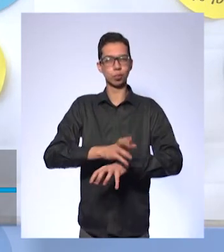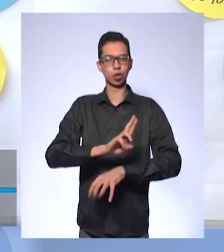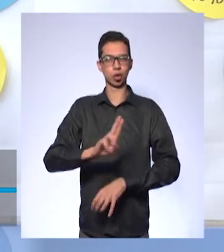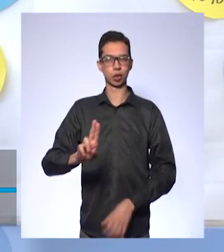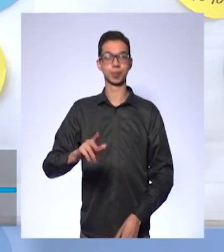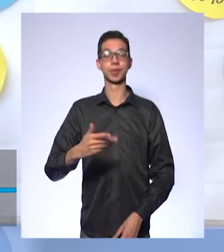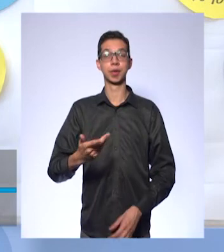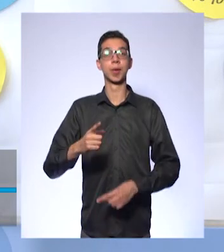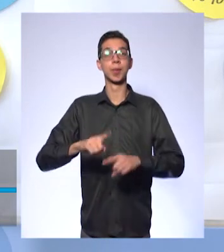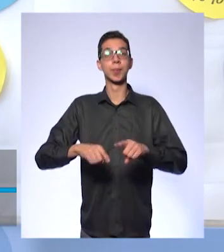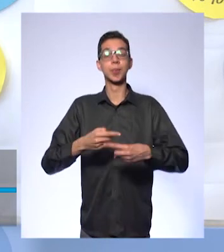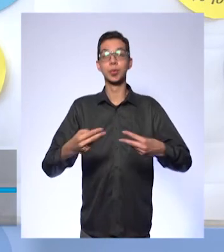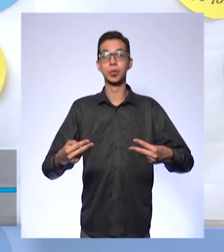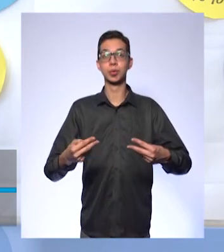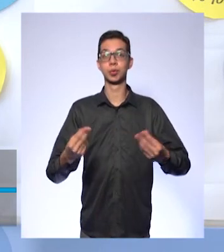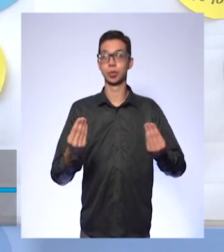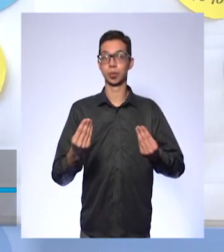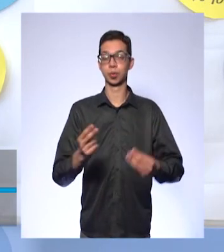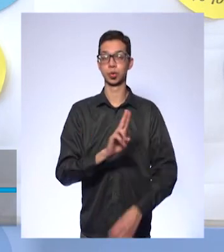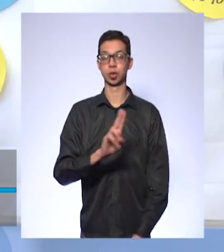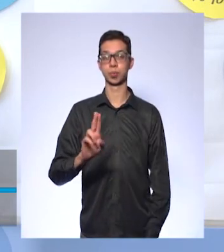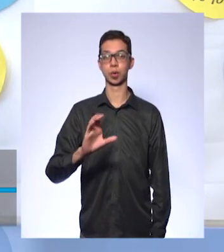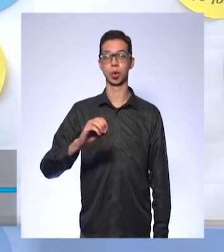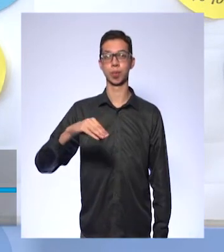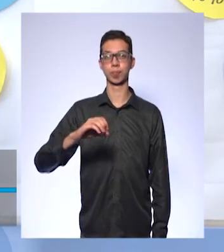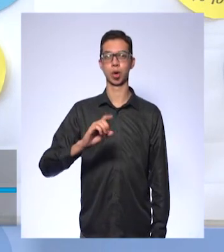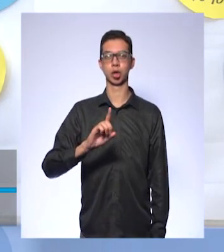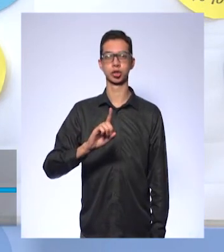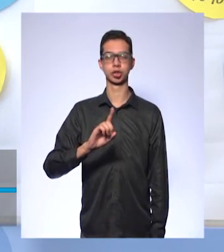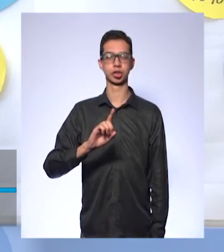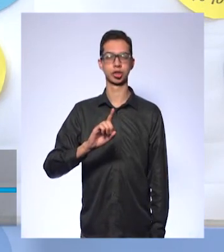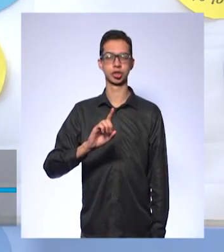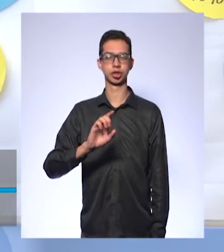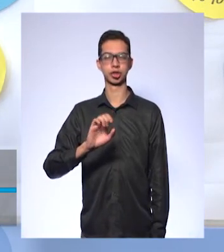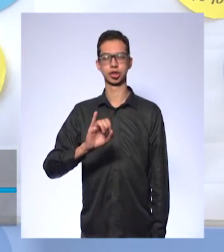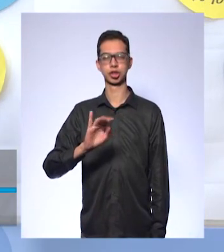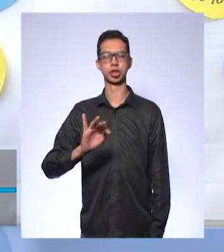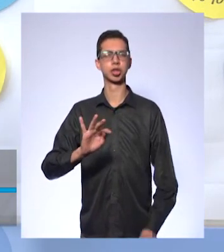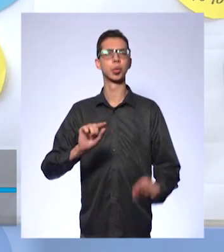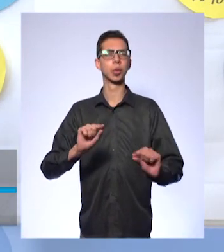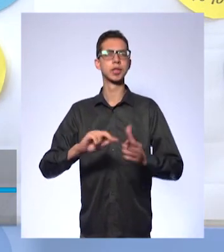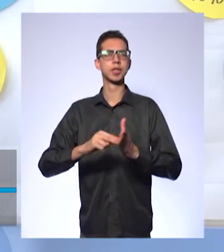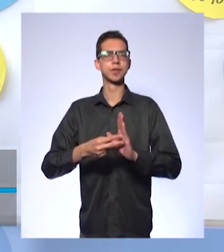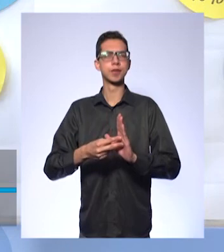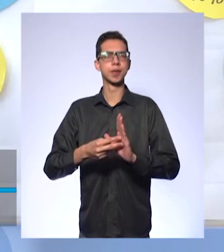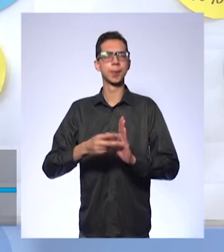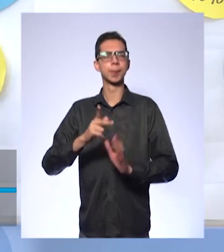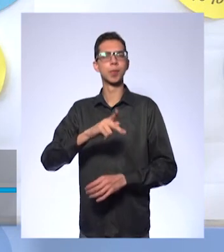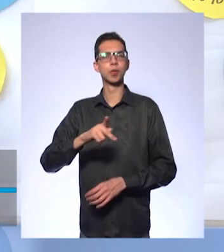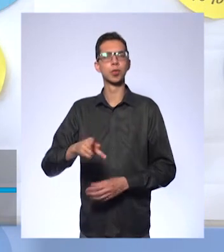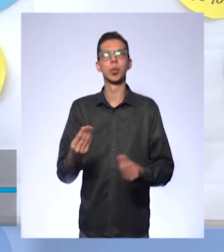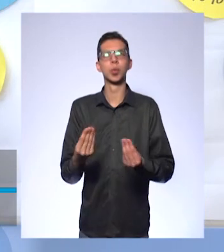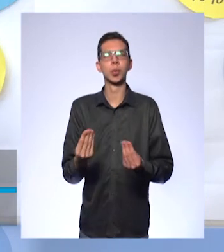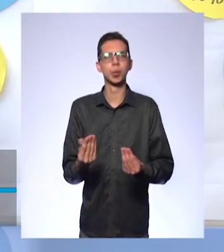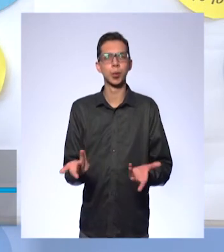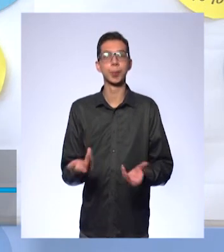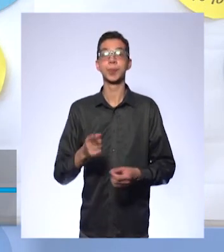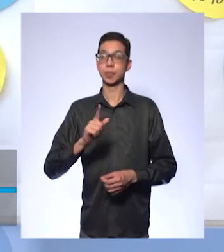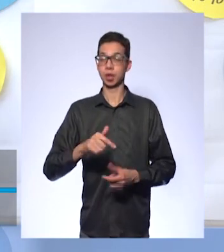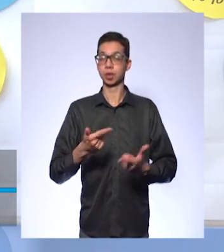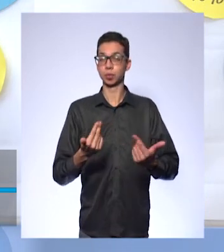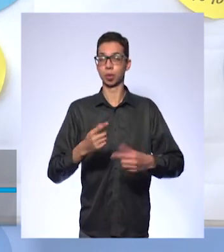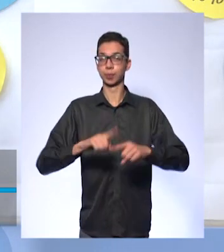produto comercial, ele era chamado de commodities. Ele é um commodity. O que que é um commodity, professora? É uma